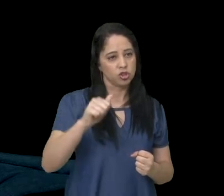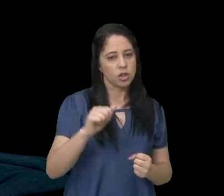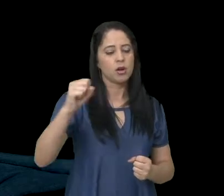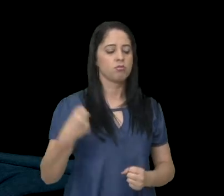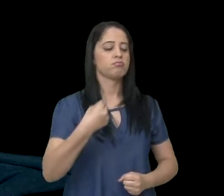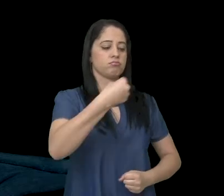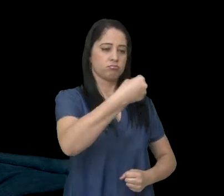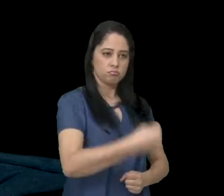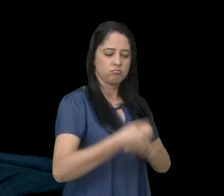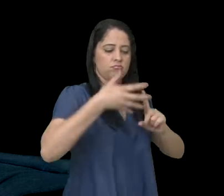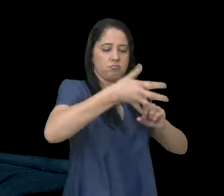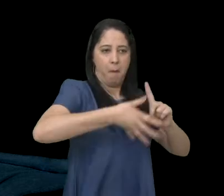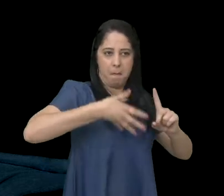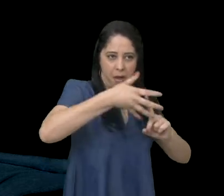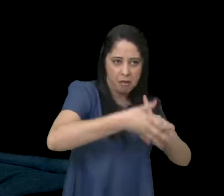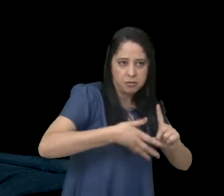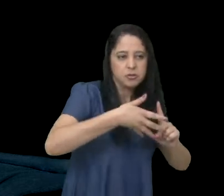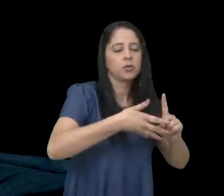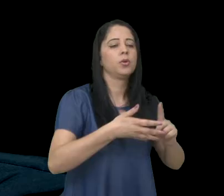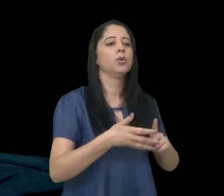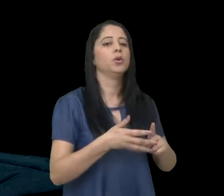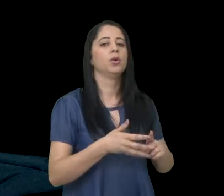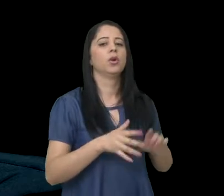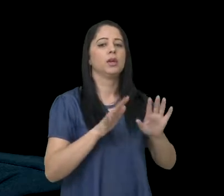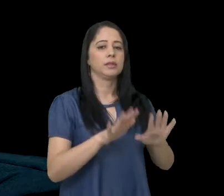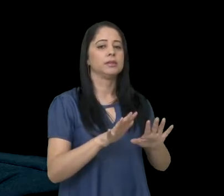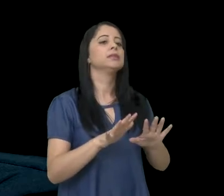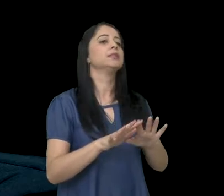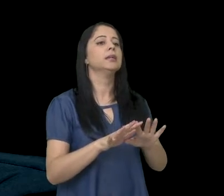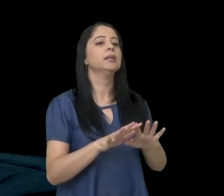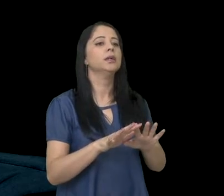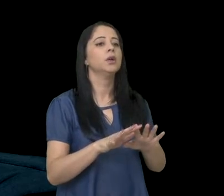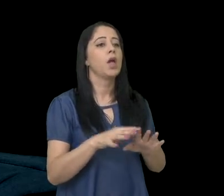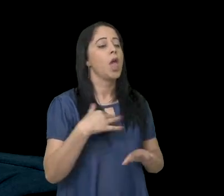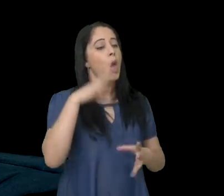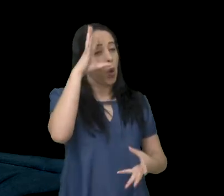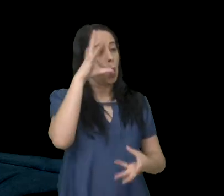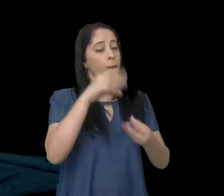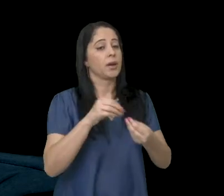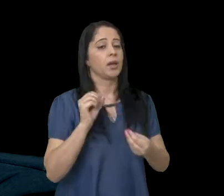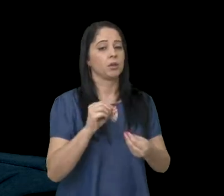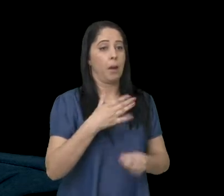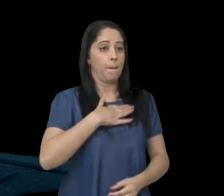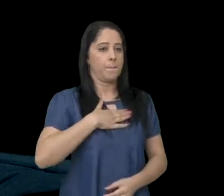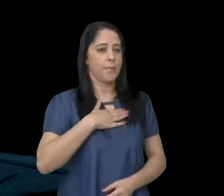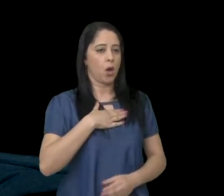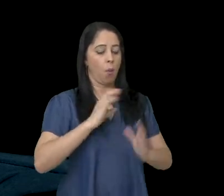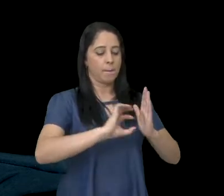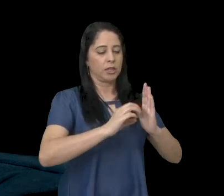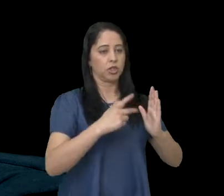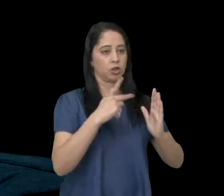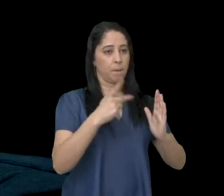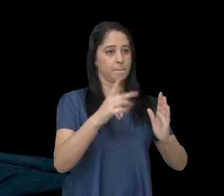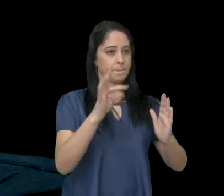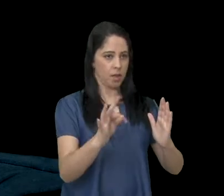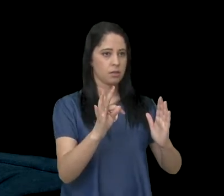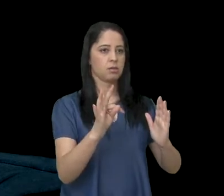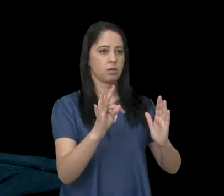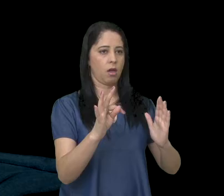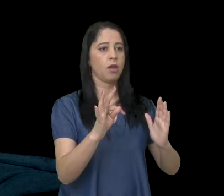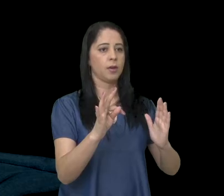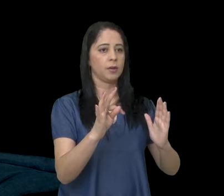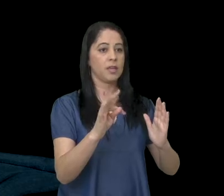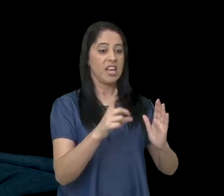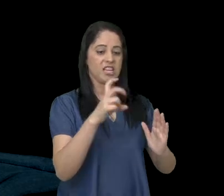mulheres, é um espaço que a gente entende que todos os partidos, apesar que o meu partido, o PT, ele garante